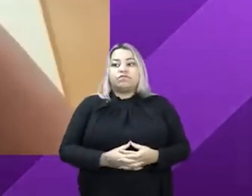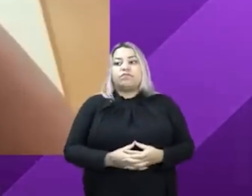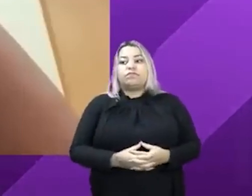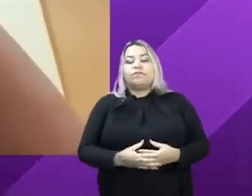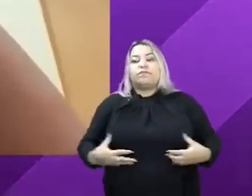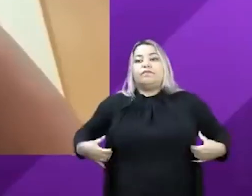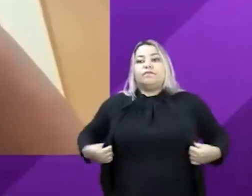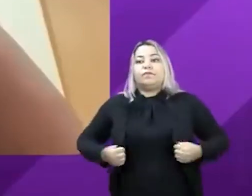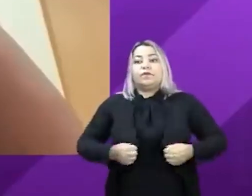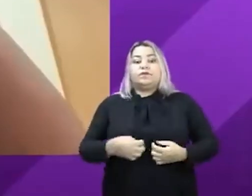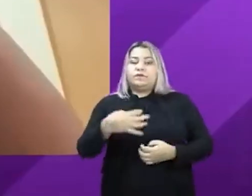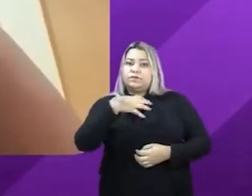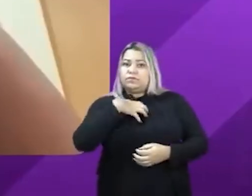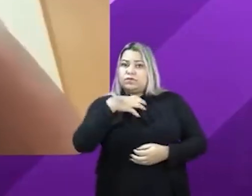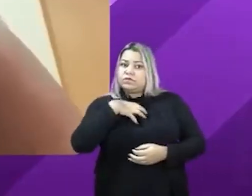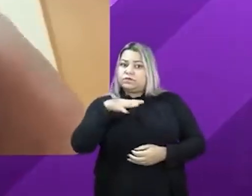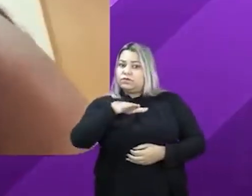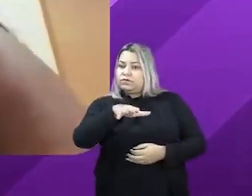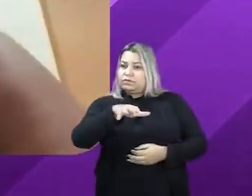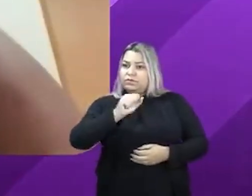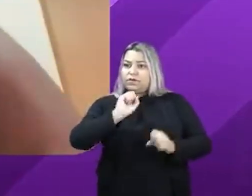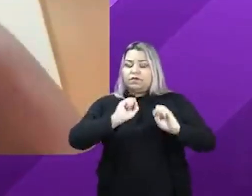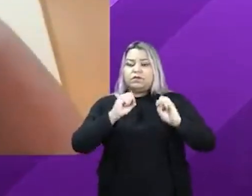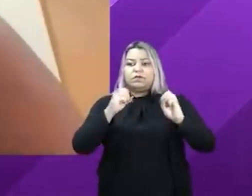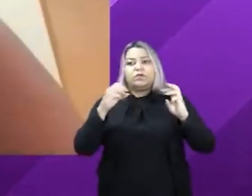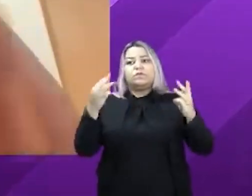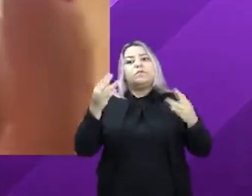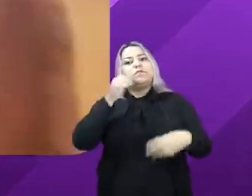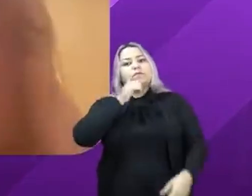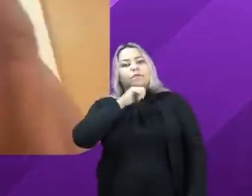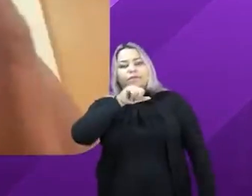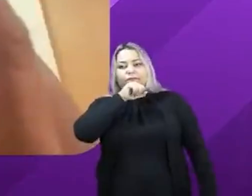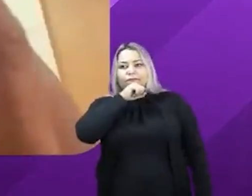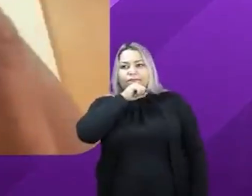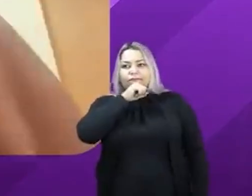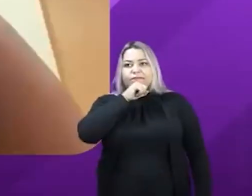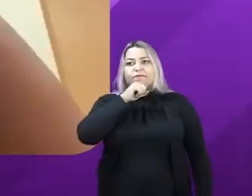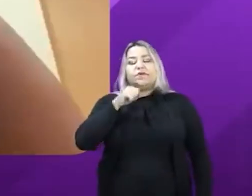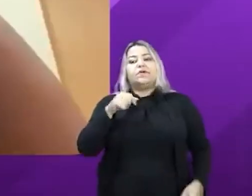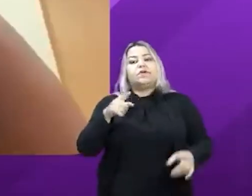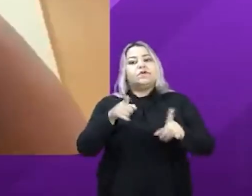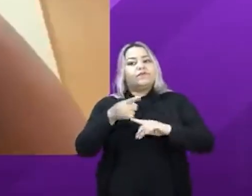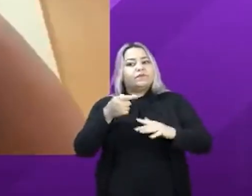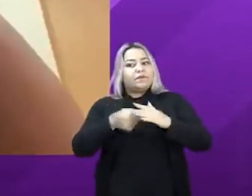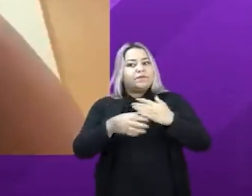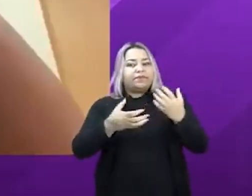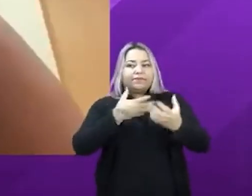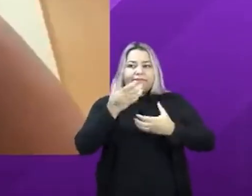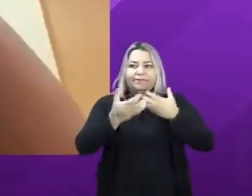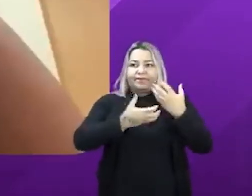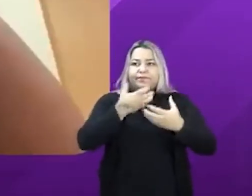que ele sentia falta de ser chamado para show, sabe? Ele falava, mãe, eu invisto nas minhas músicas, eu